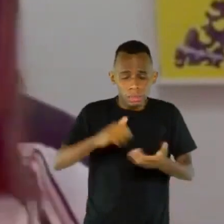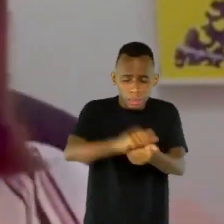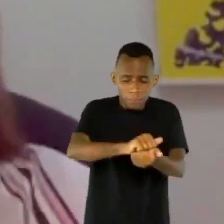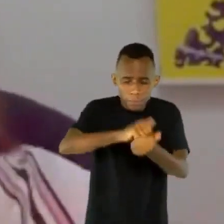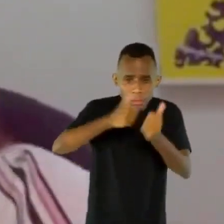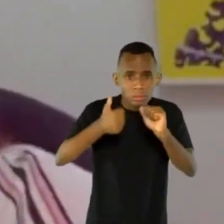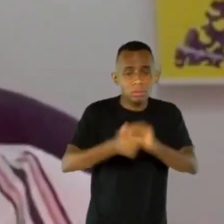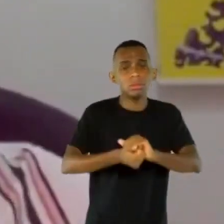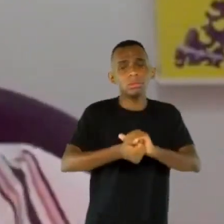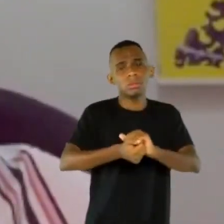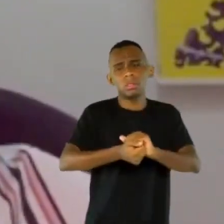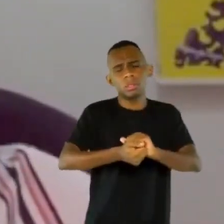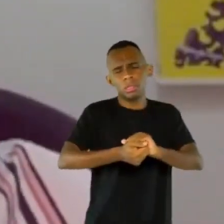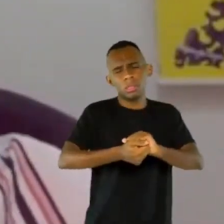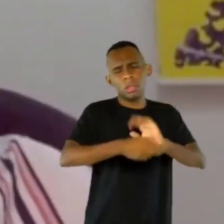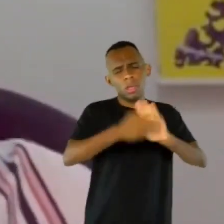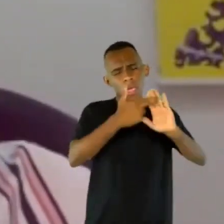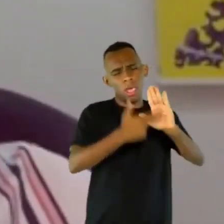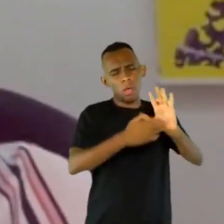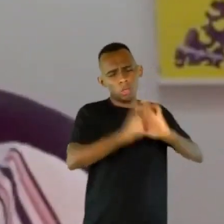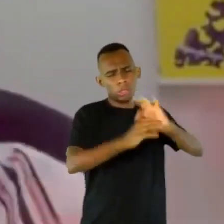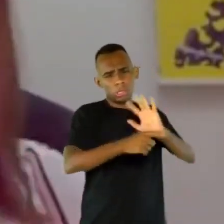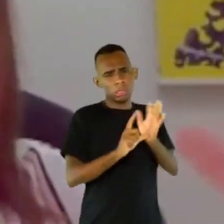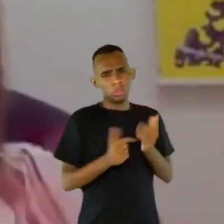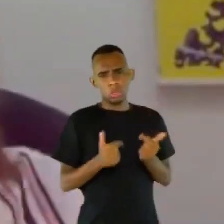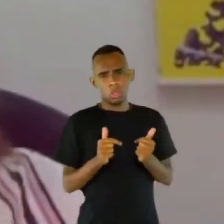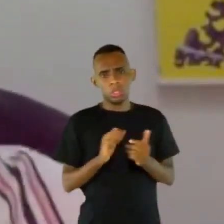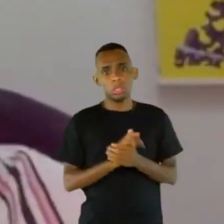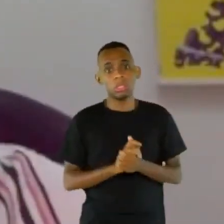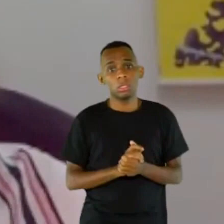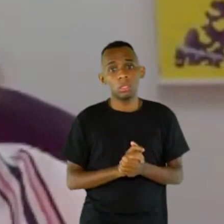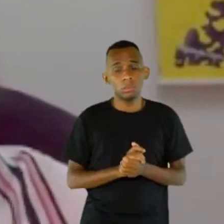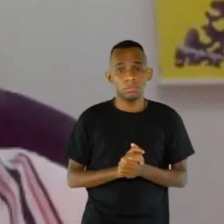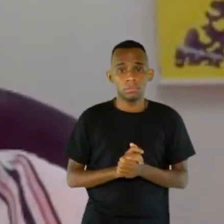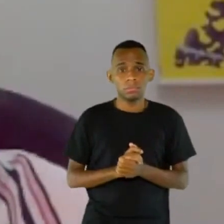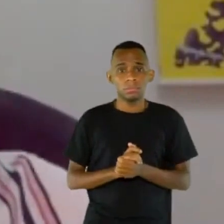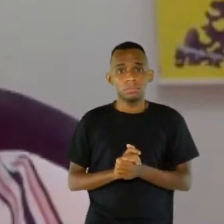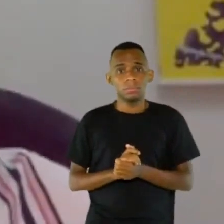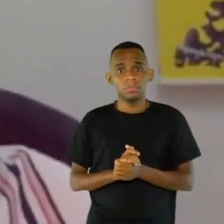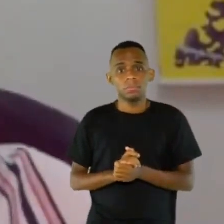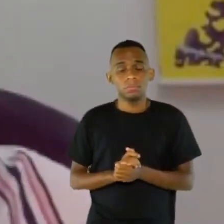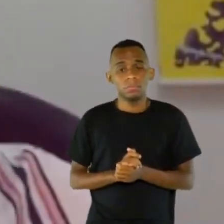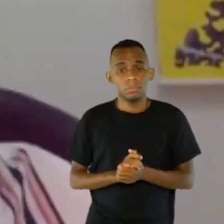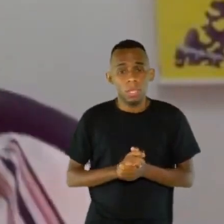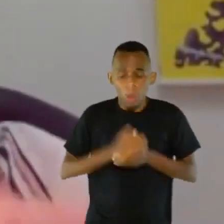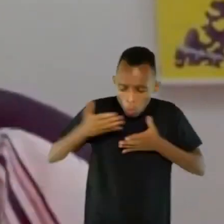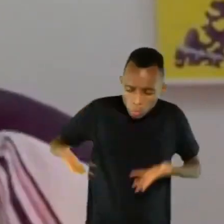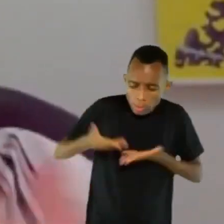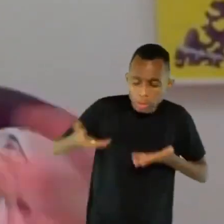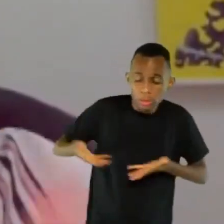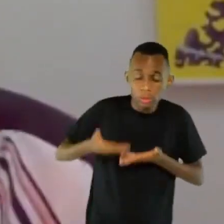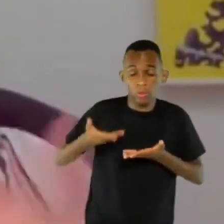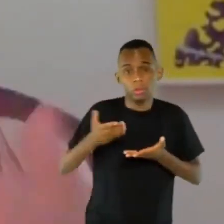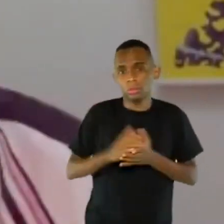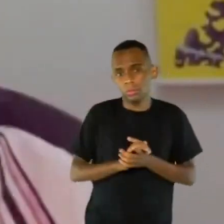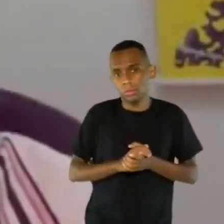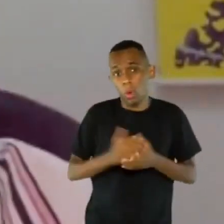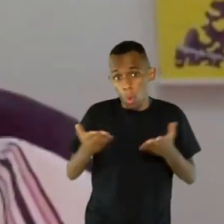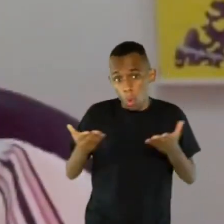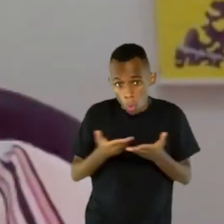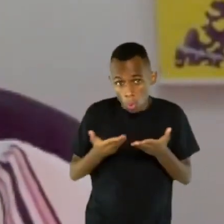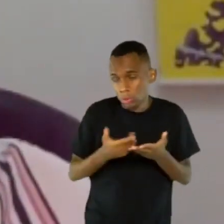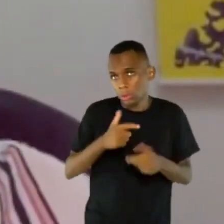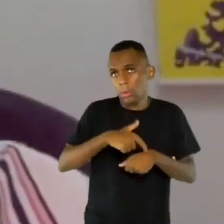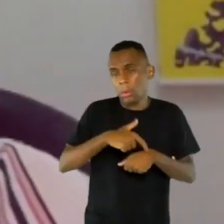não programada, sabe? São as musas, né? Elas existem, né? Hoje, quando eu falo com os